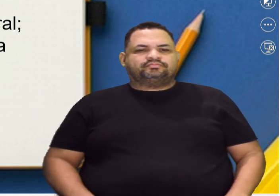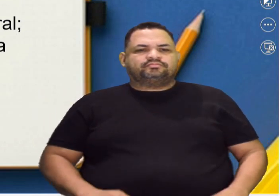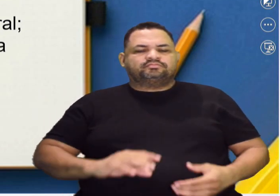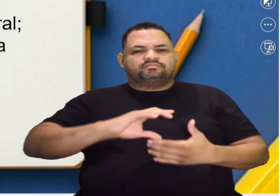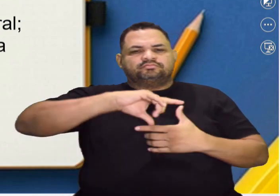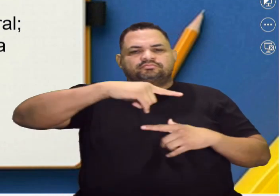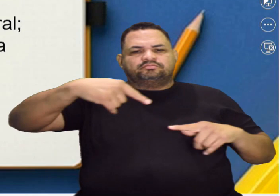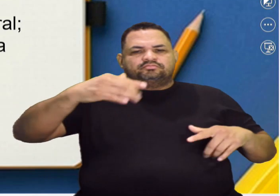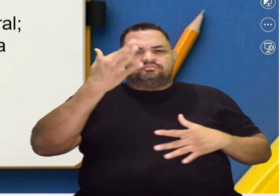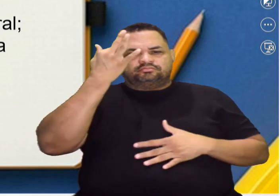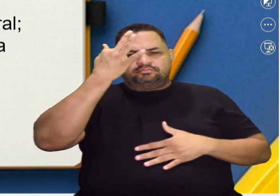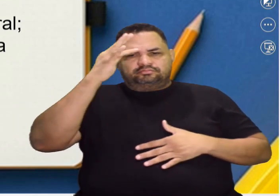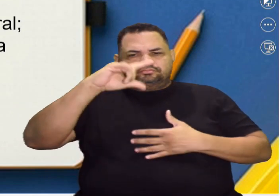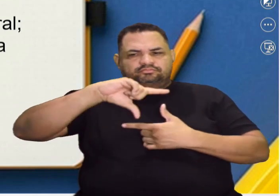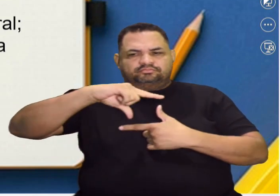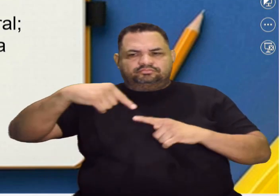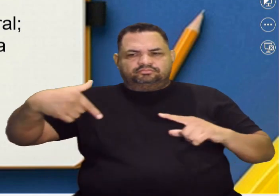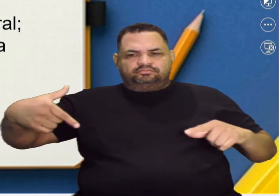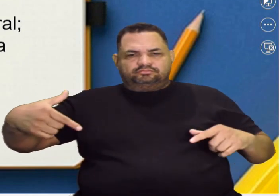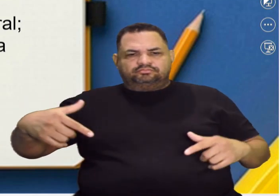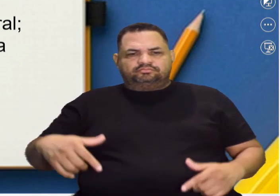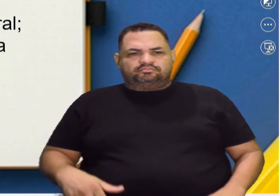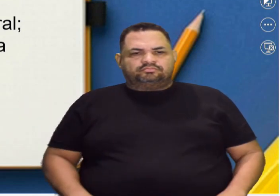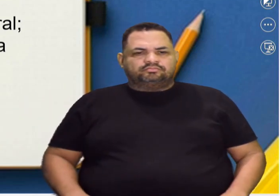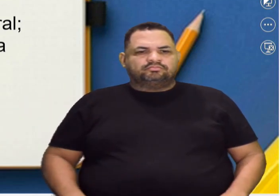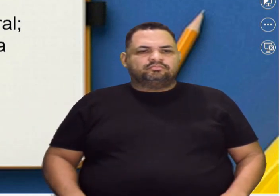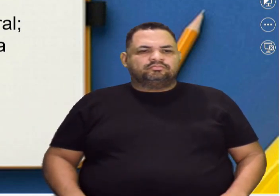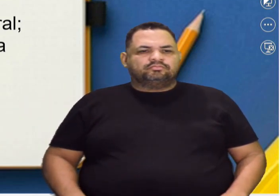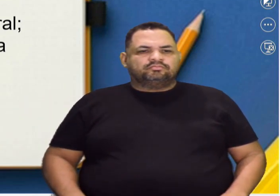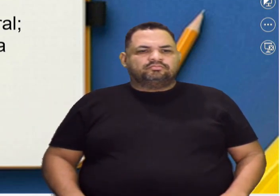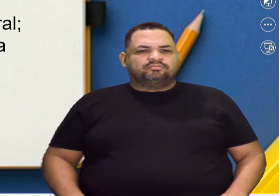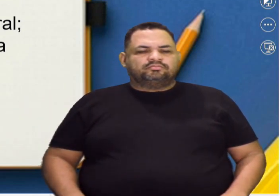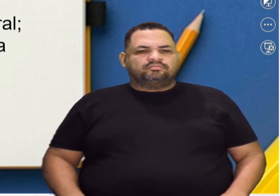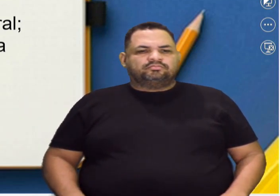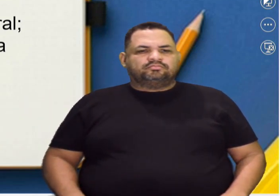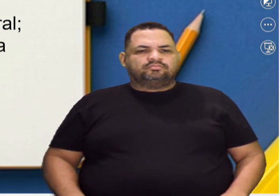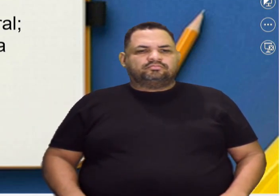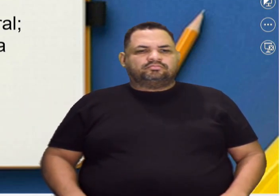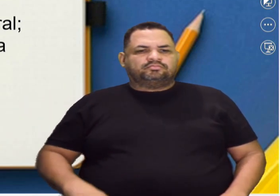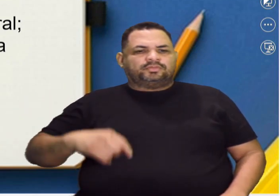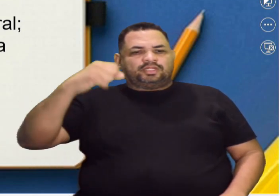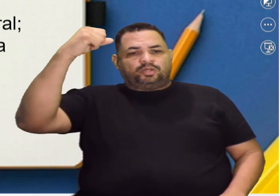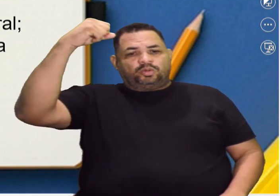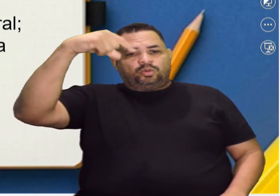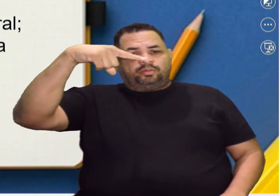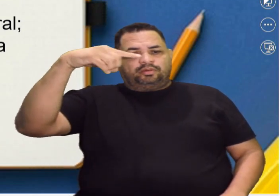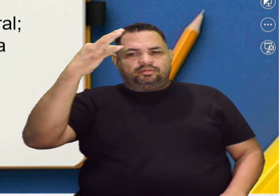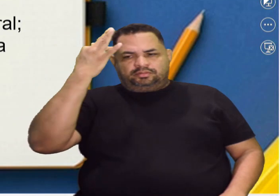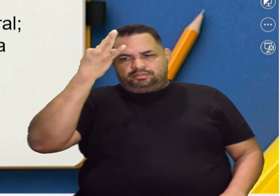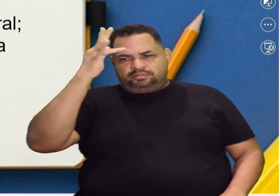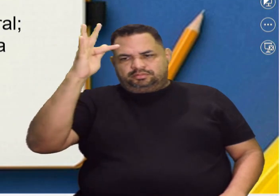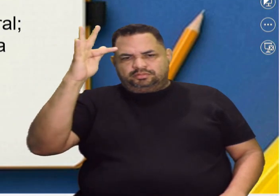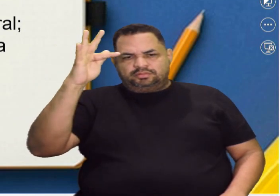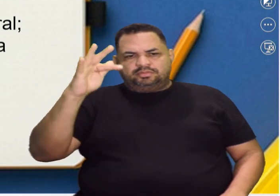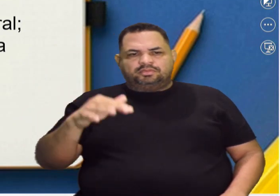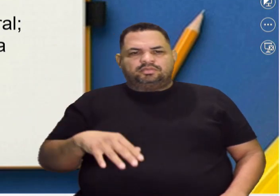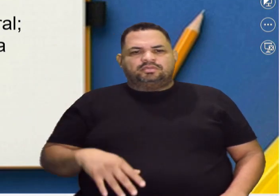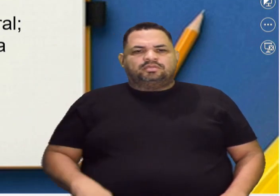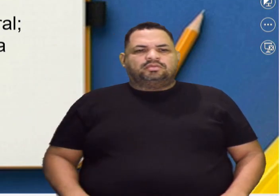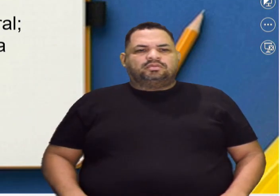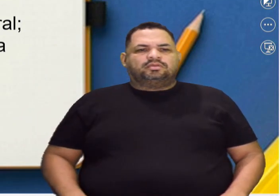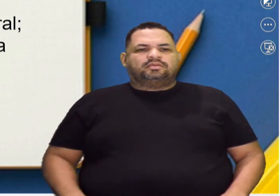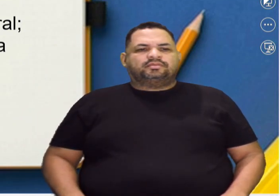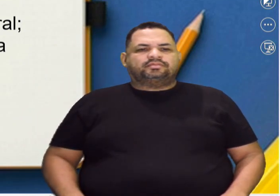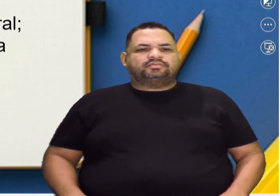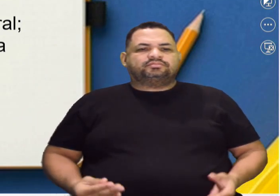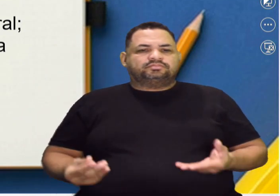Depois, modernidade e a filosofia moderna. Na próxima aula, iluminismo filosófico, né? Tem a ver